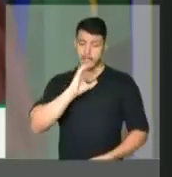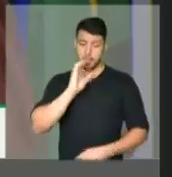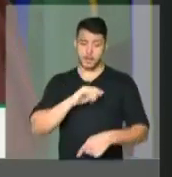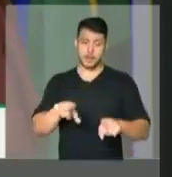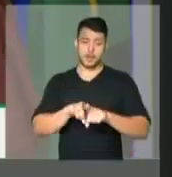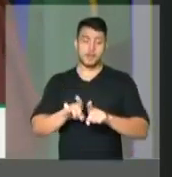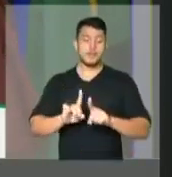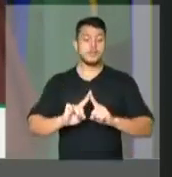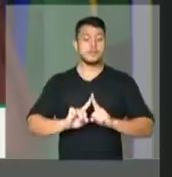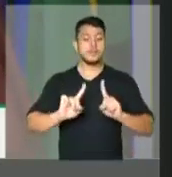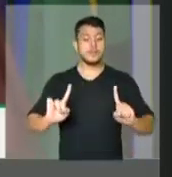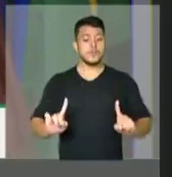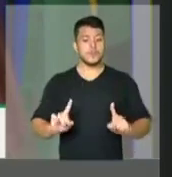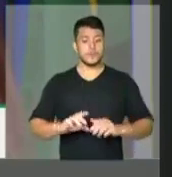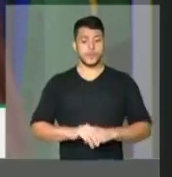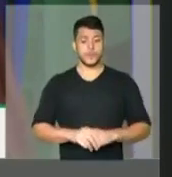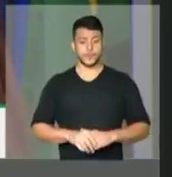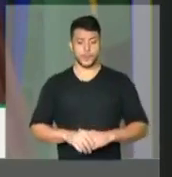nobres parlamentares,